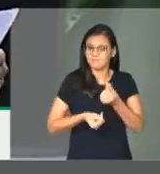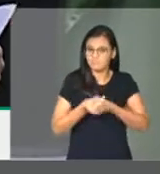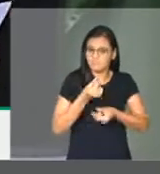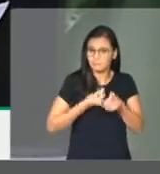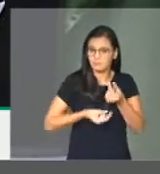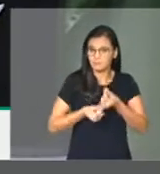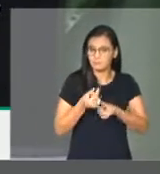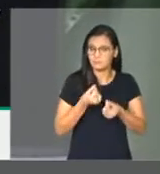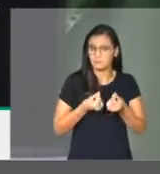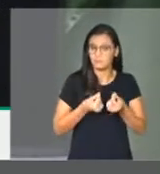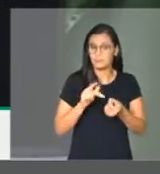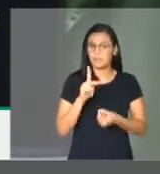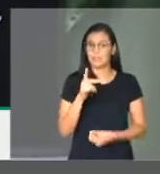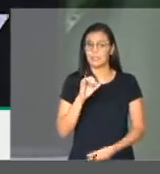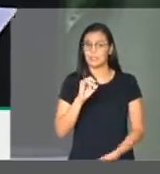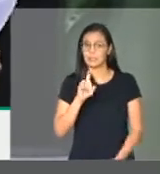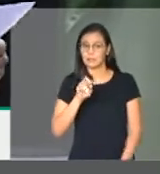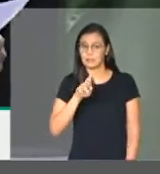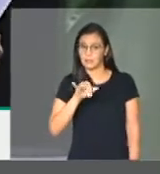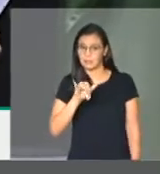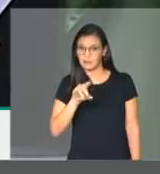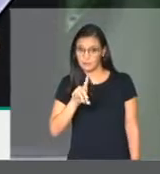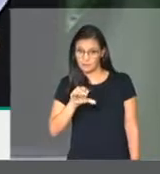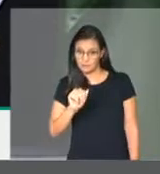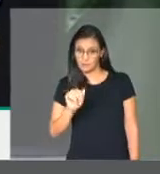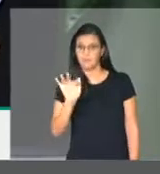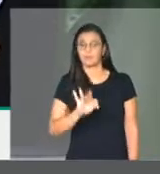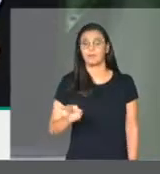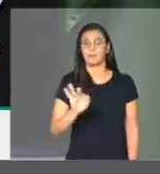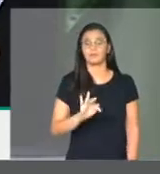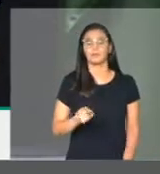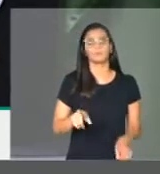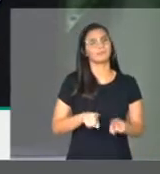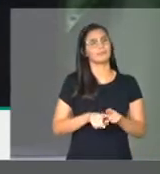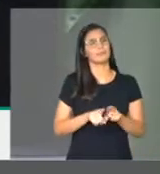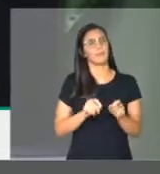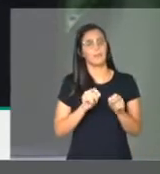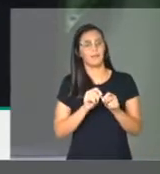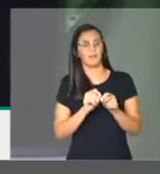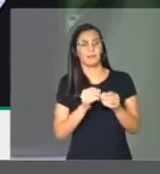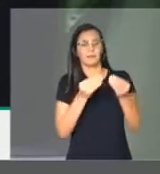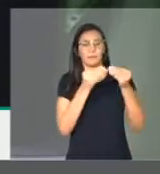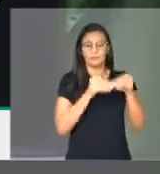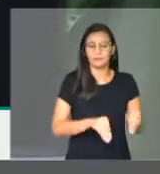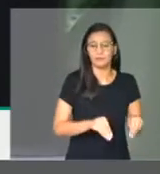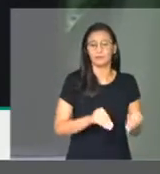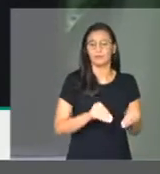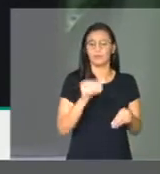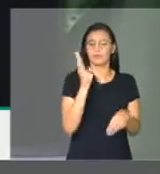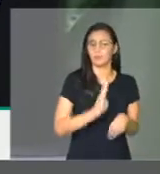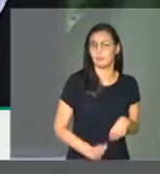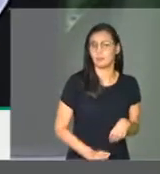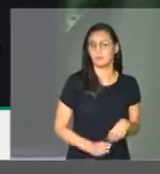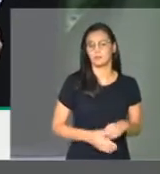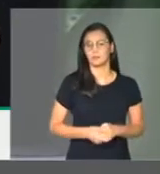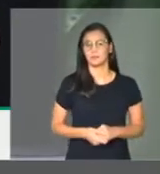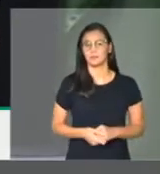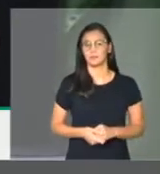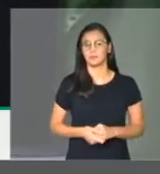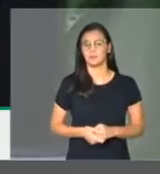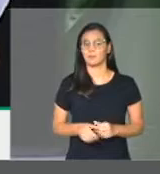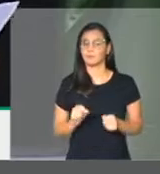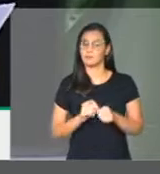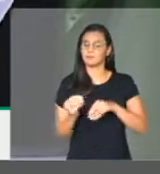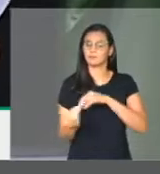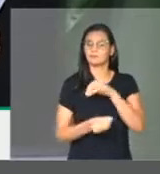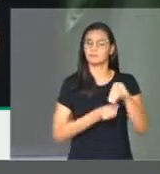econômica, hídrica, federativa, que muito tem maltratado a nação e provocado em seu povo um misto